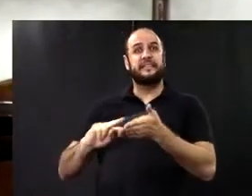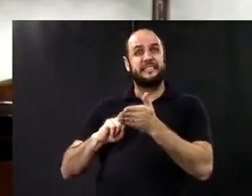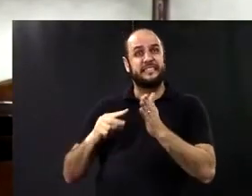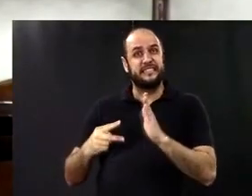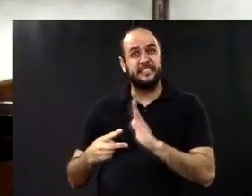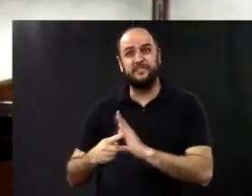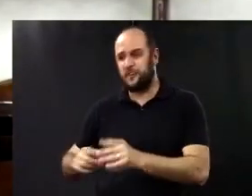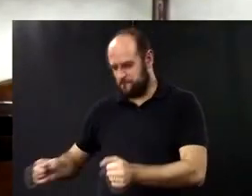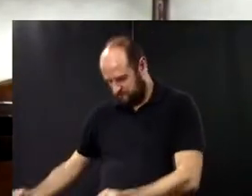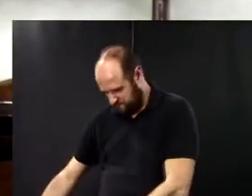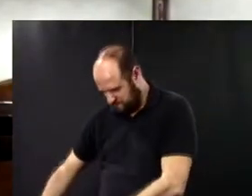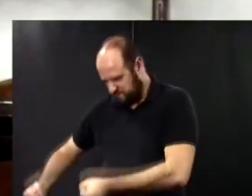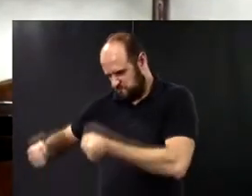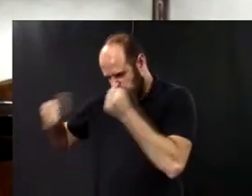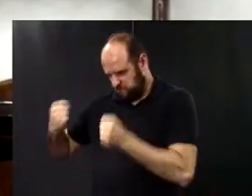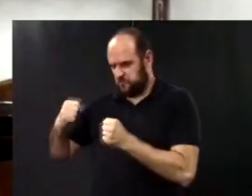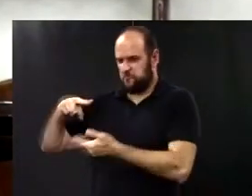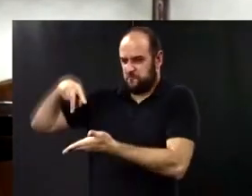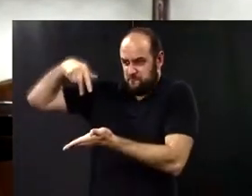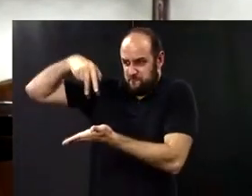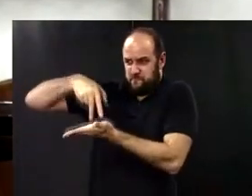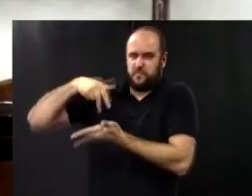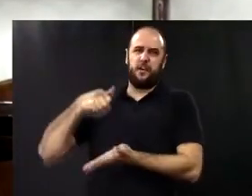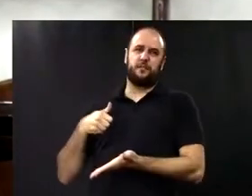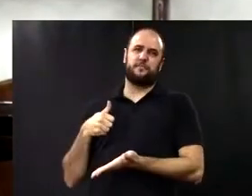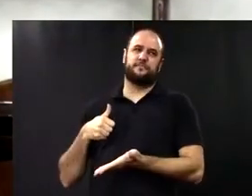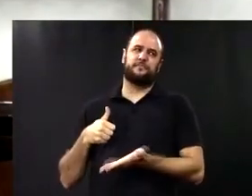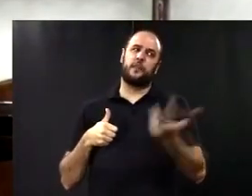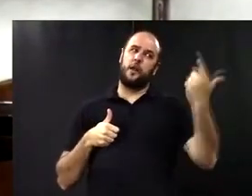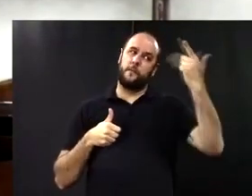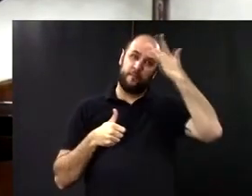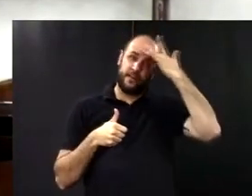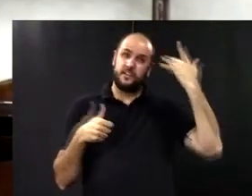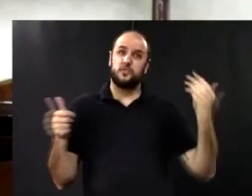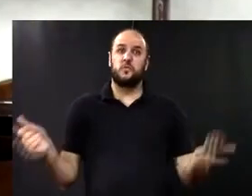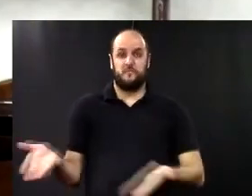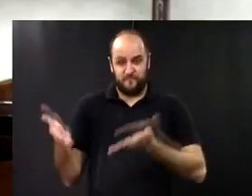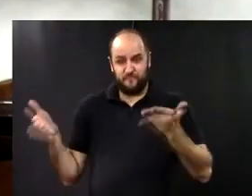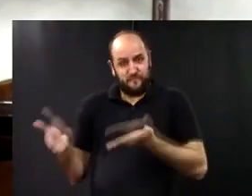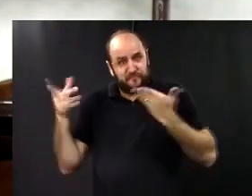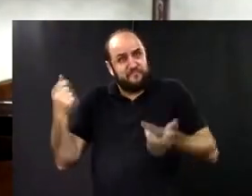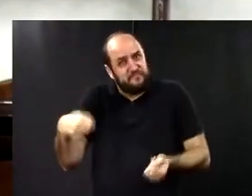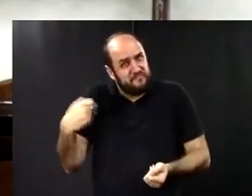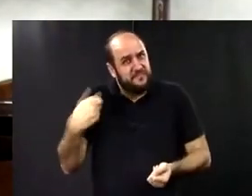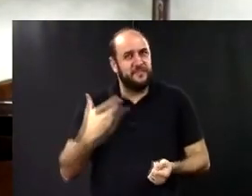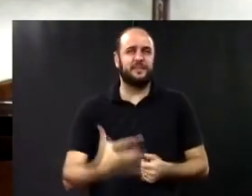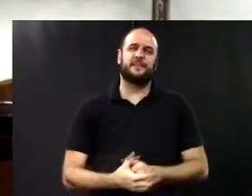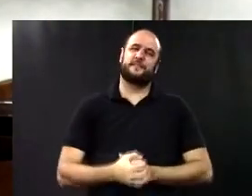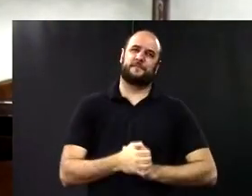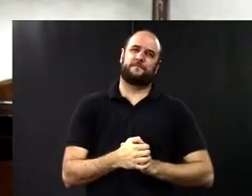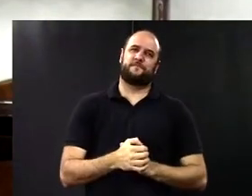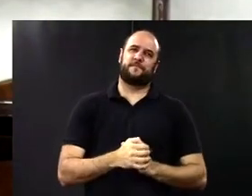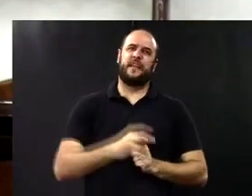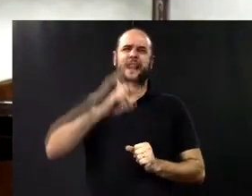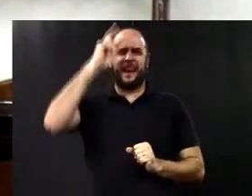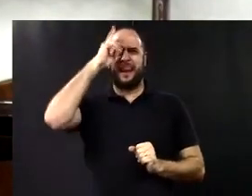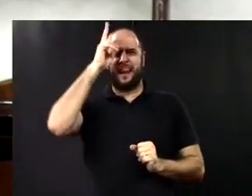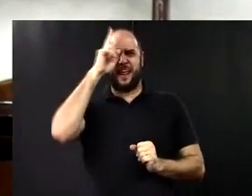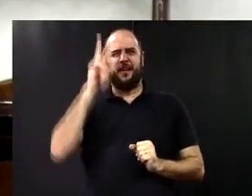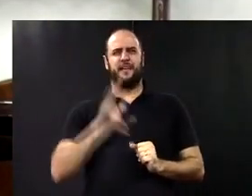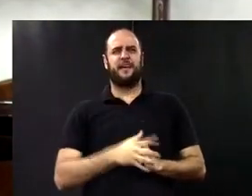erguer, levantar. É isso que o outro precisa fazer. Lembram? Na exposição que nós fizemos,